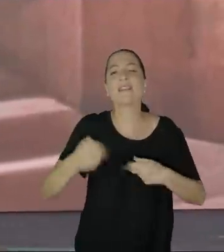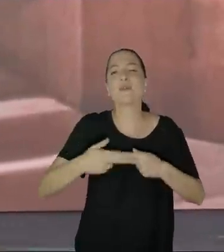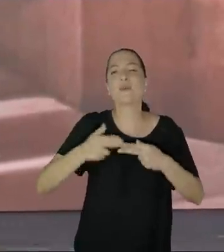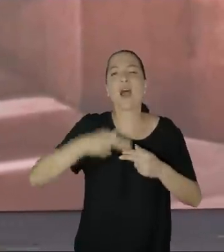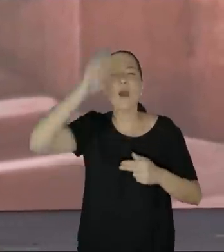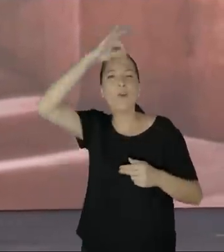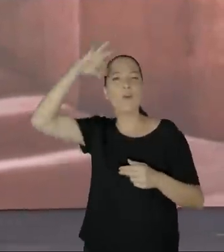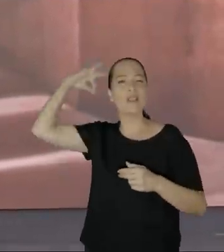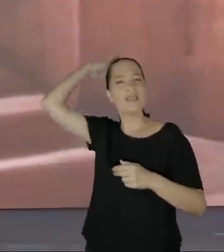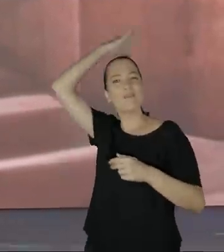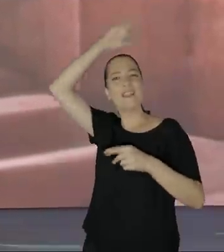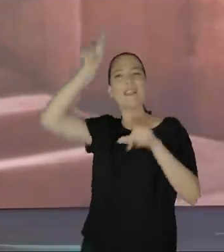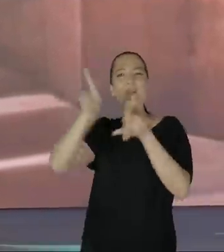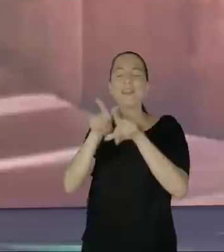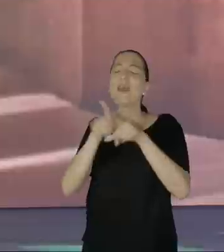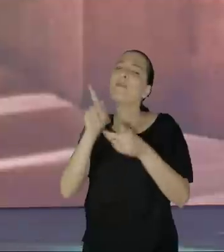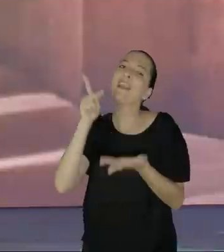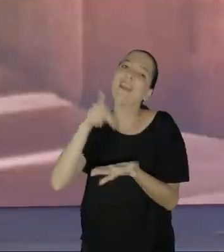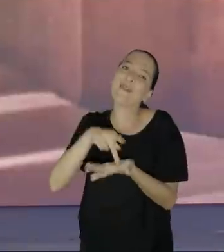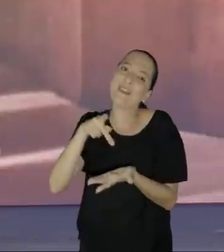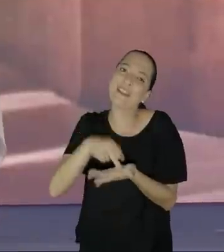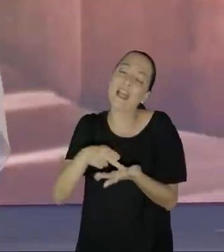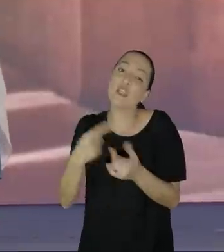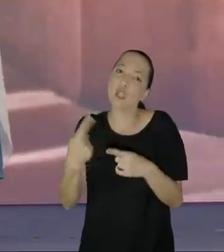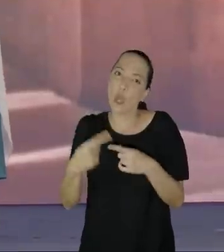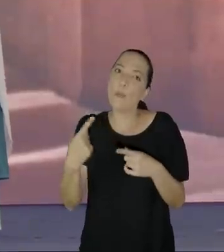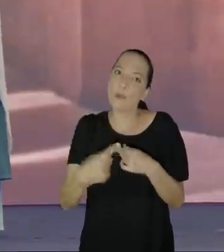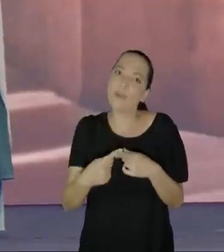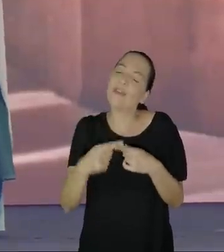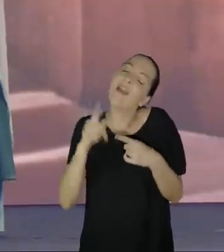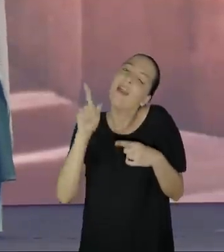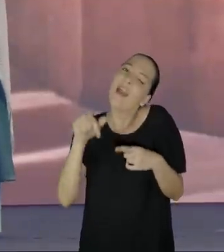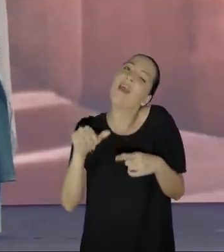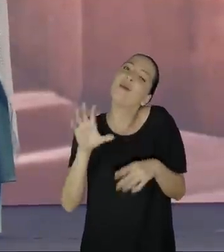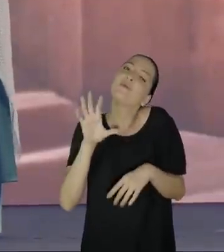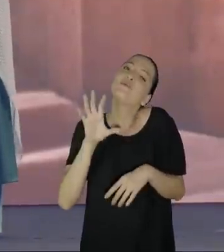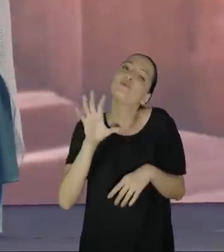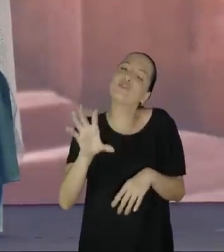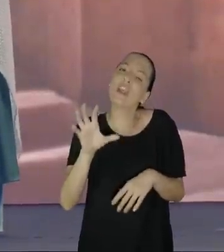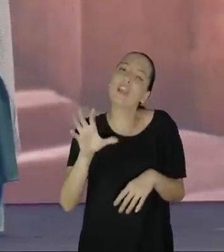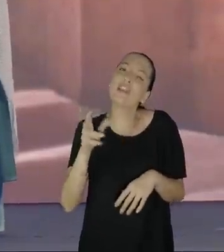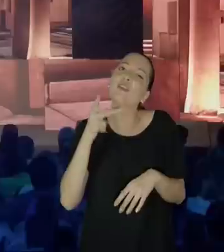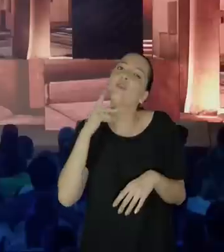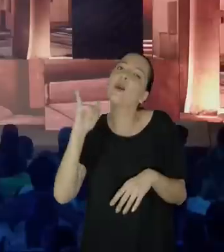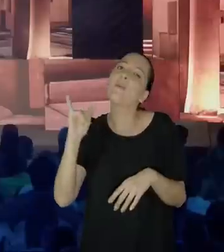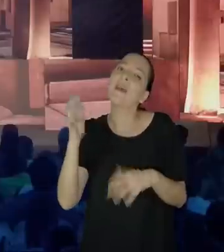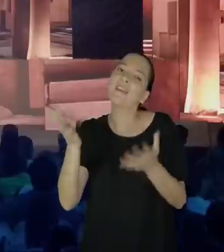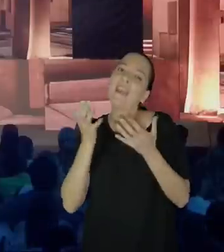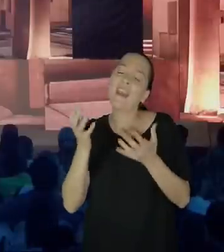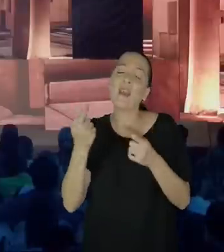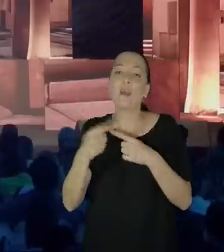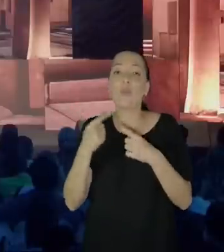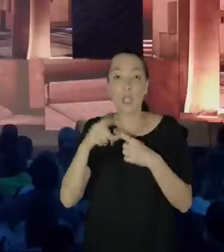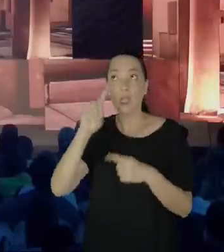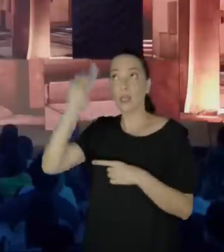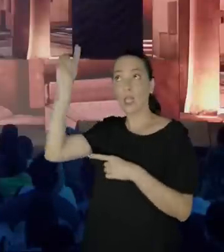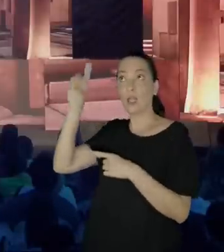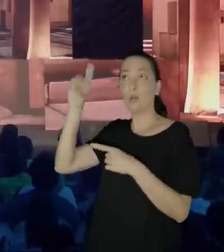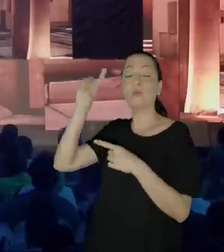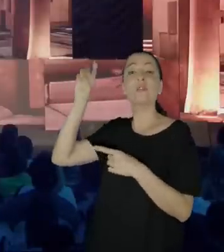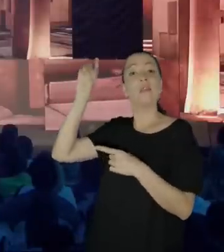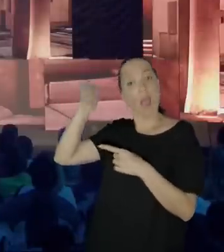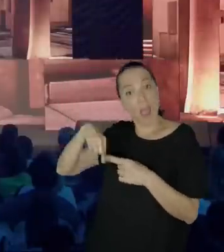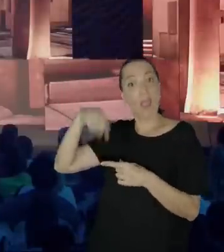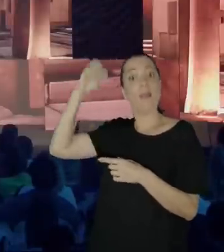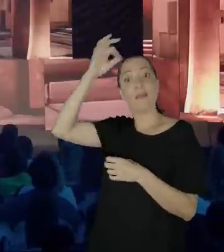verdade. Pois são assim os adoradores que o Pai pretende. Deus é espírito. Por isso,